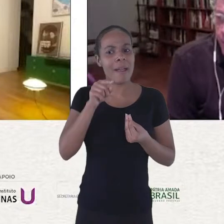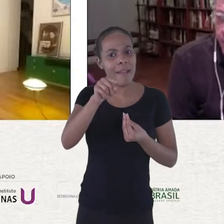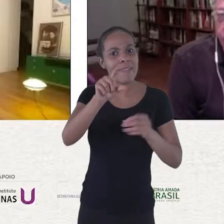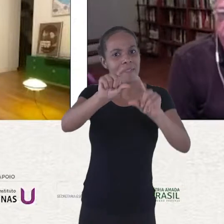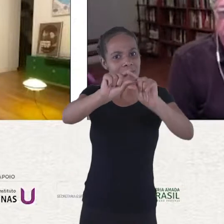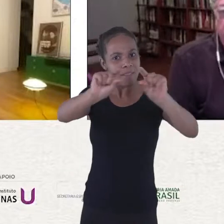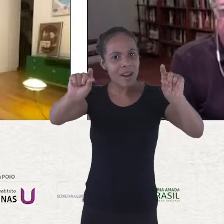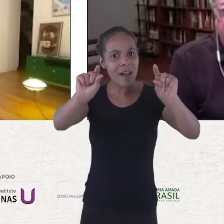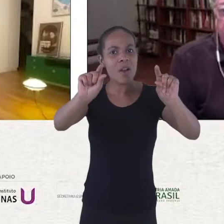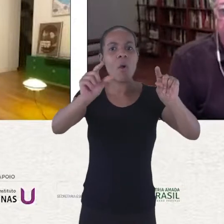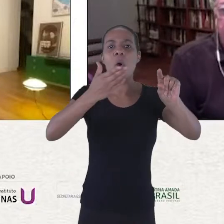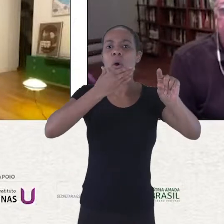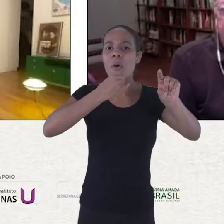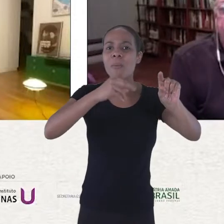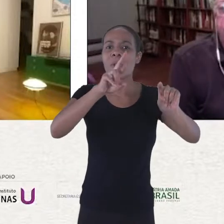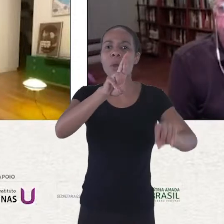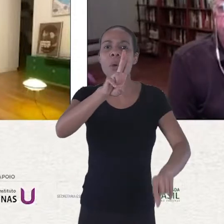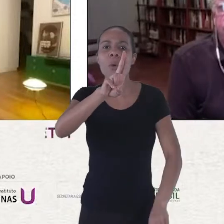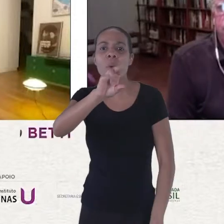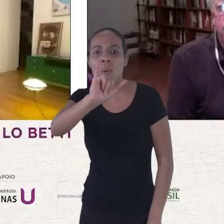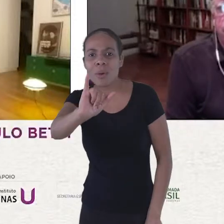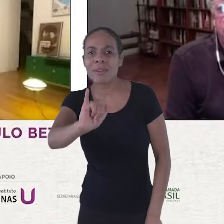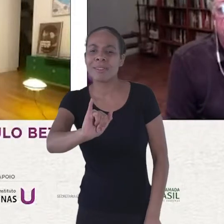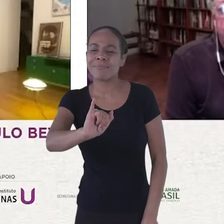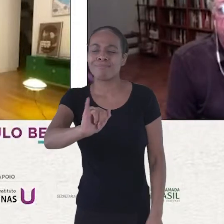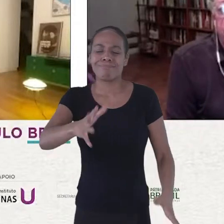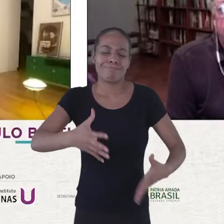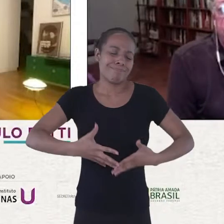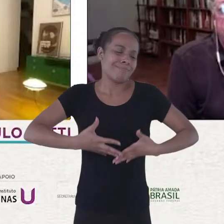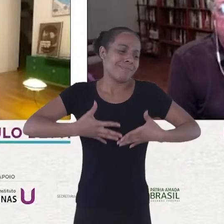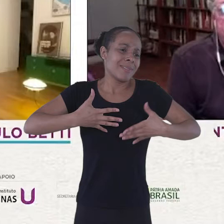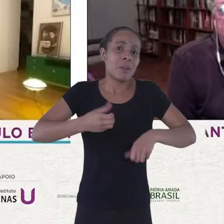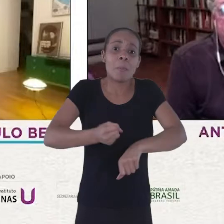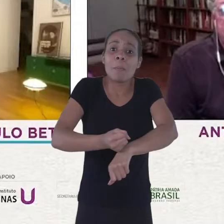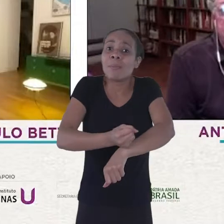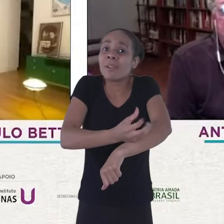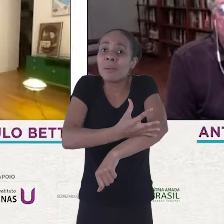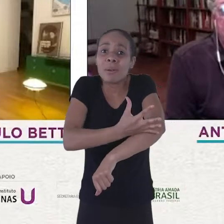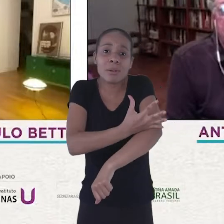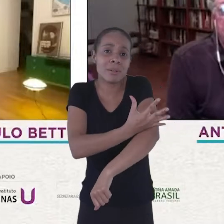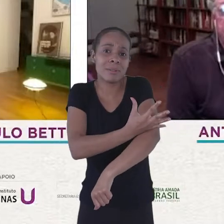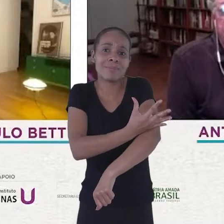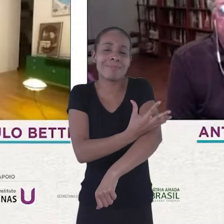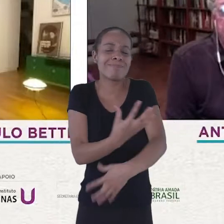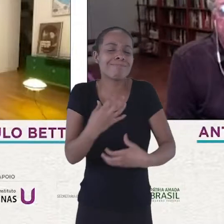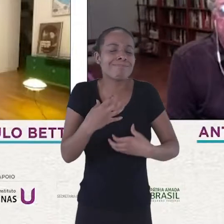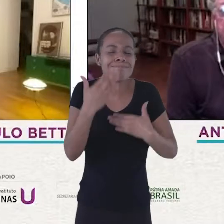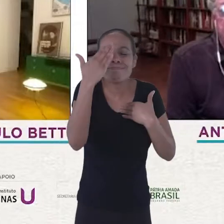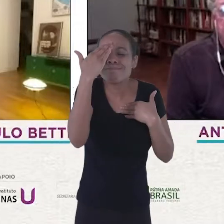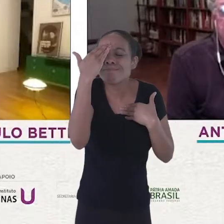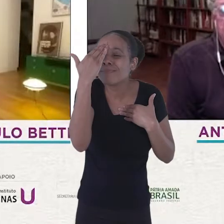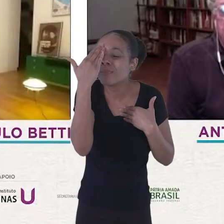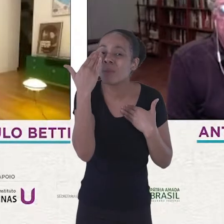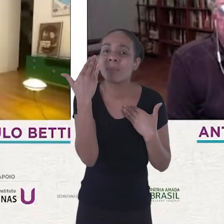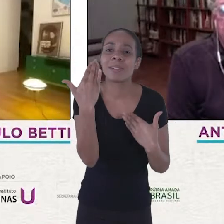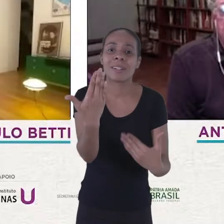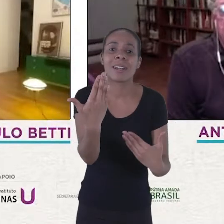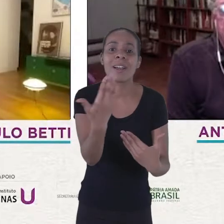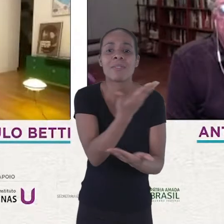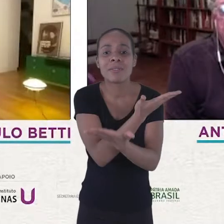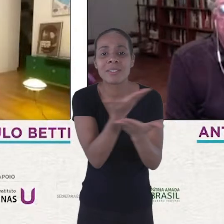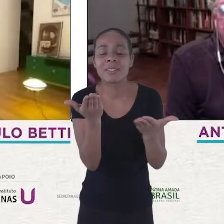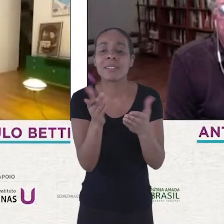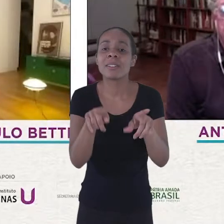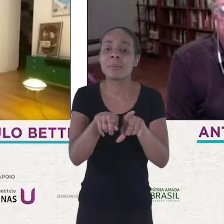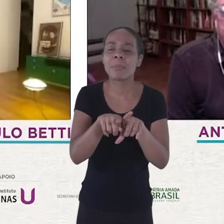emocionou muito também. Eu sou muito grato a várias pessoas, a minha irmã mais velha, Armênia